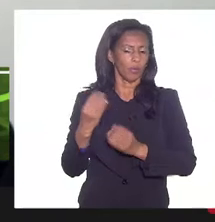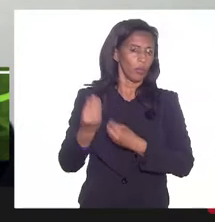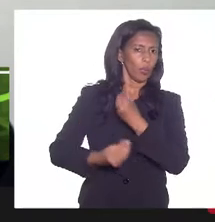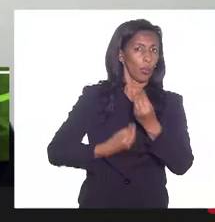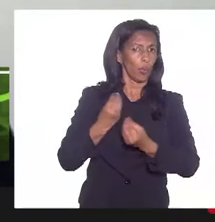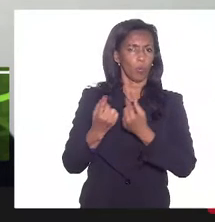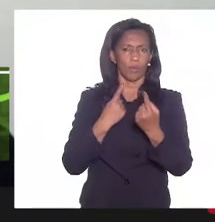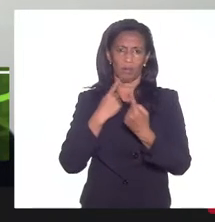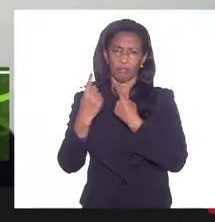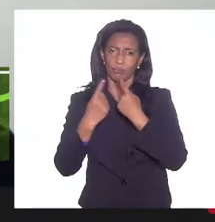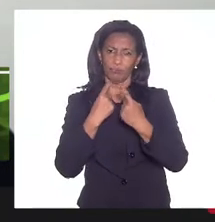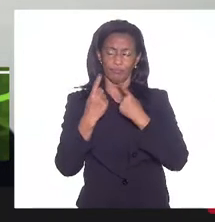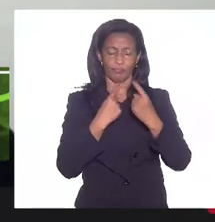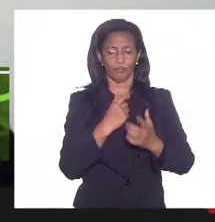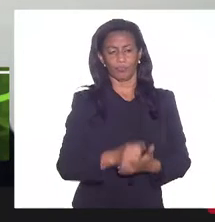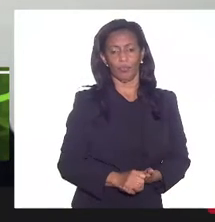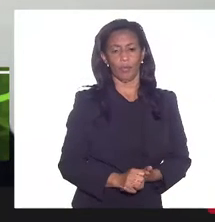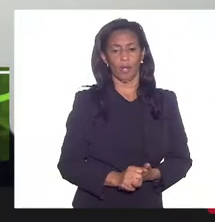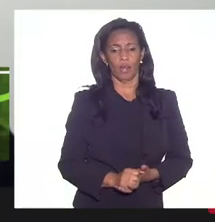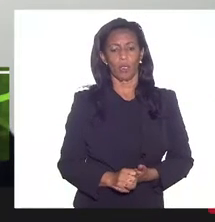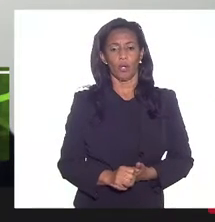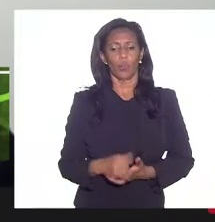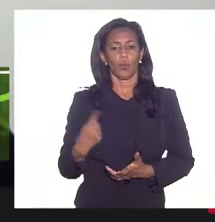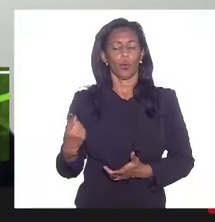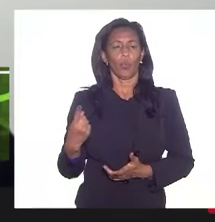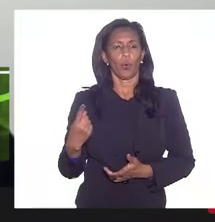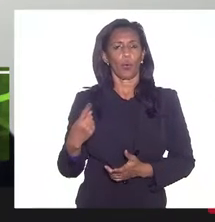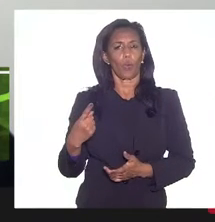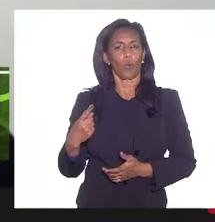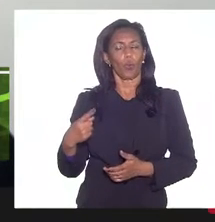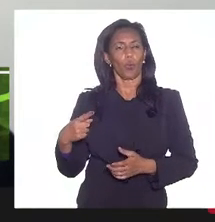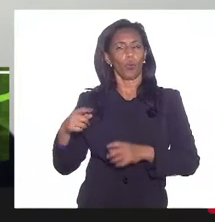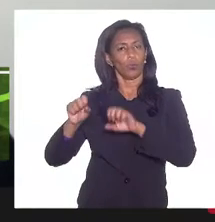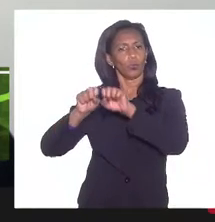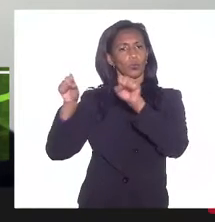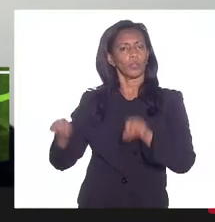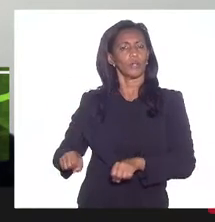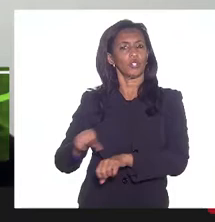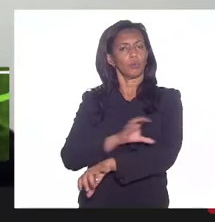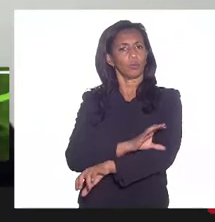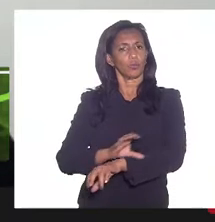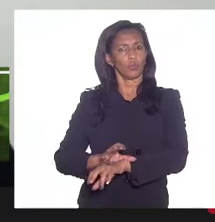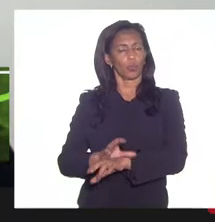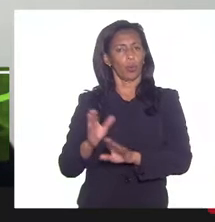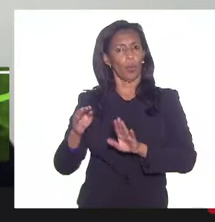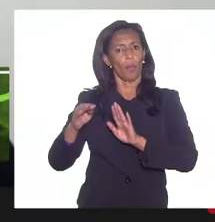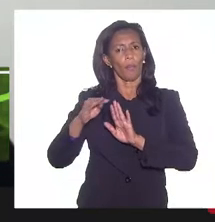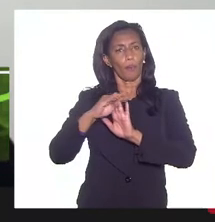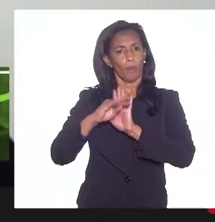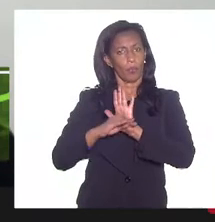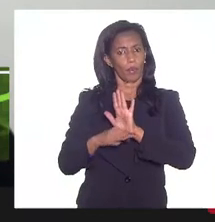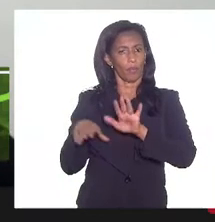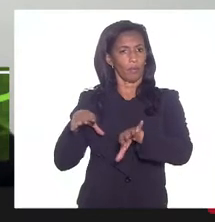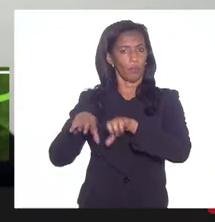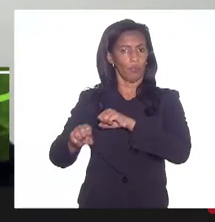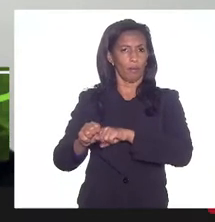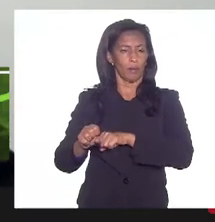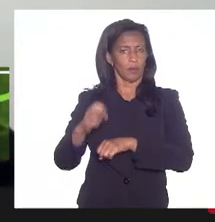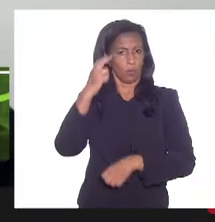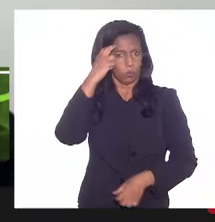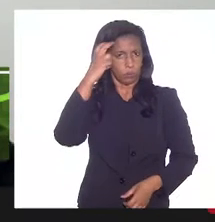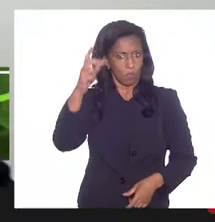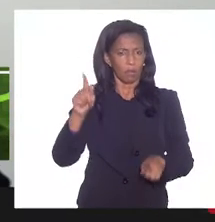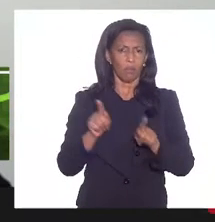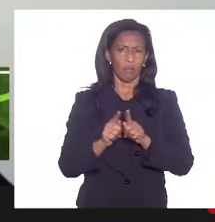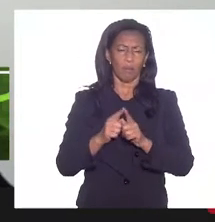dialoga com os dispositivos do Sistema Estadual de Cultura do Tocante ao Programa de Formação Cultural. Também é importante